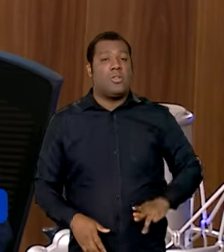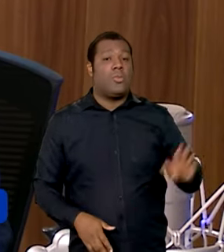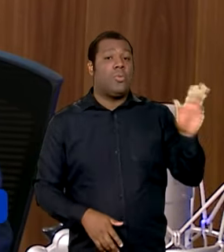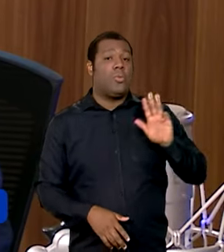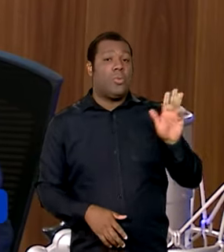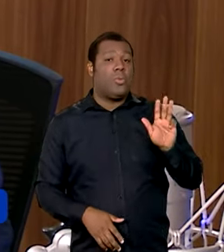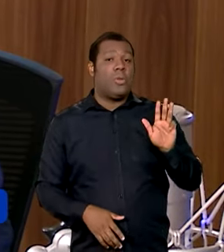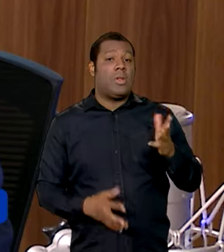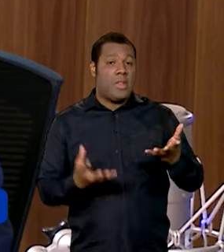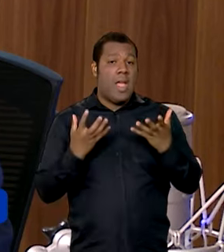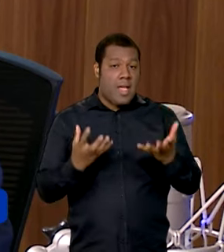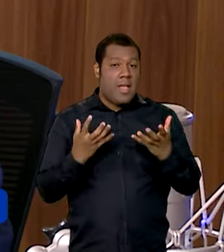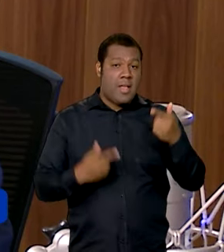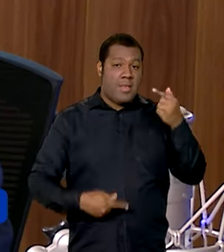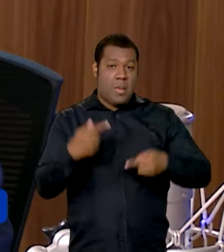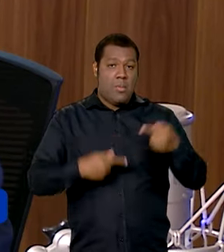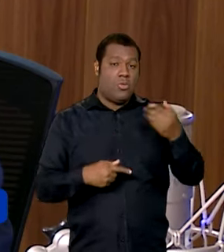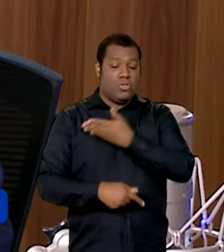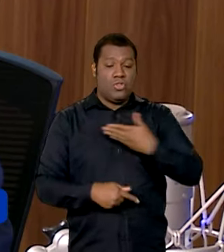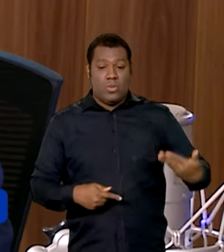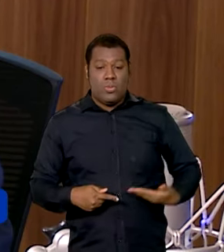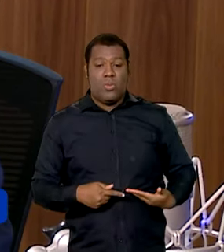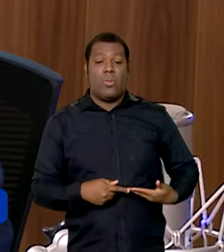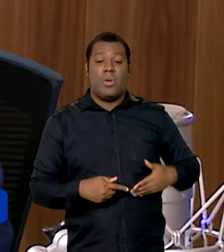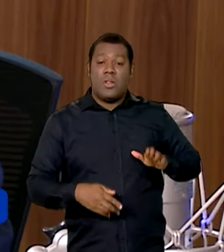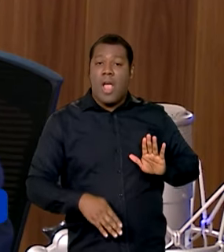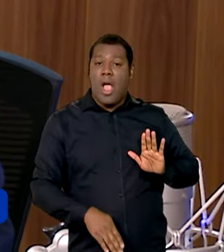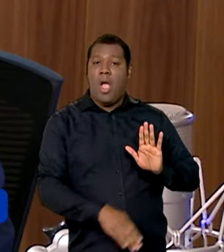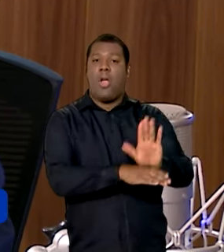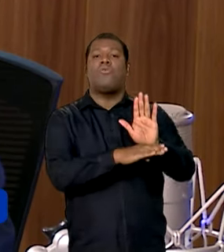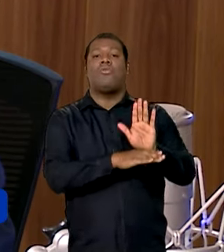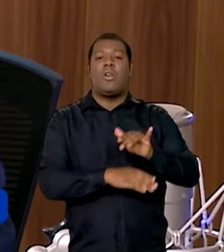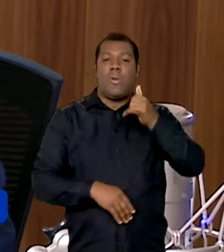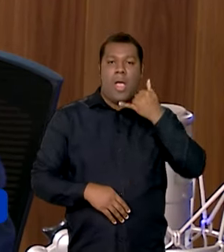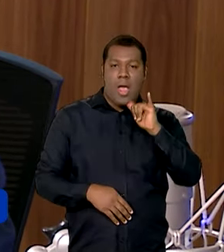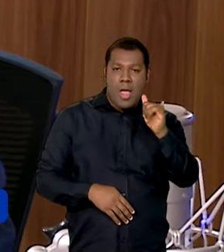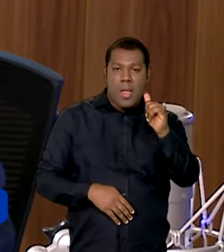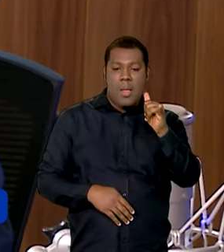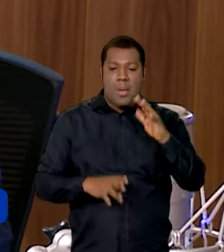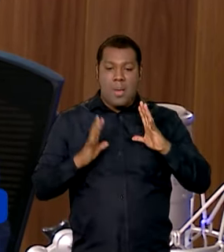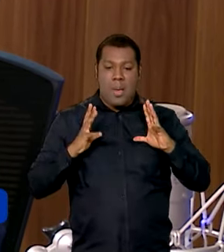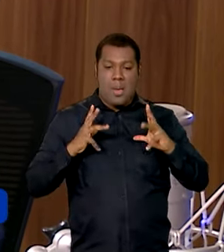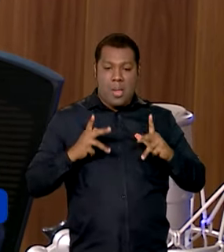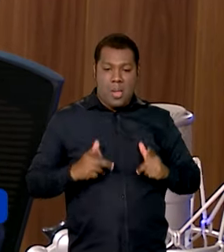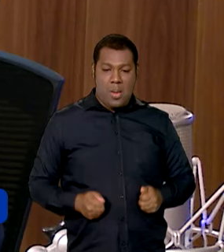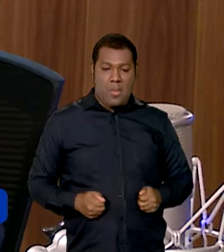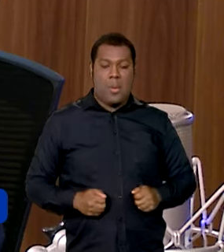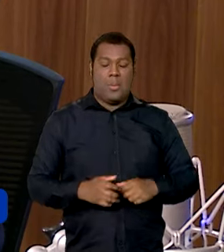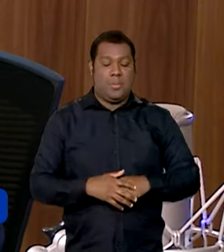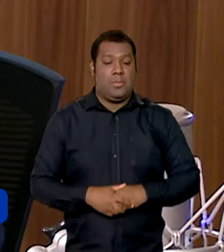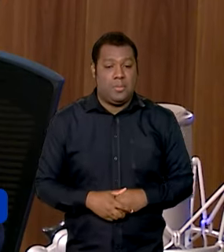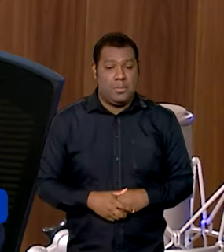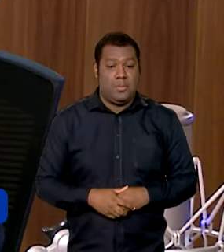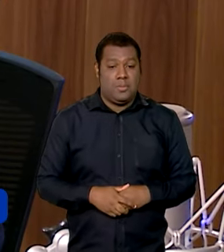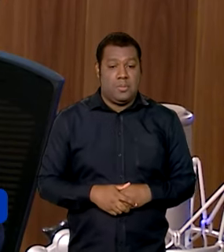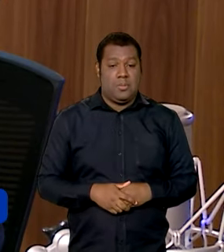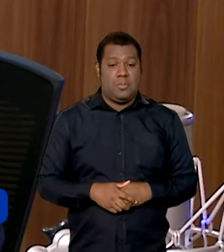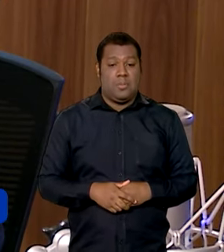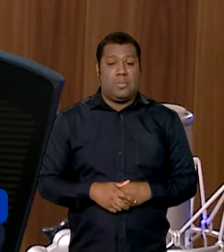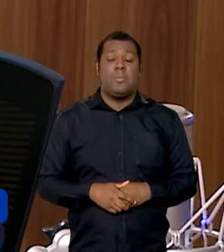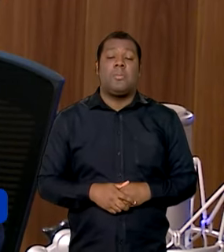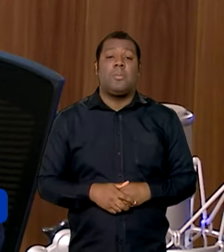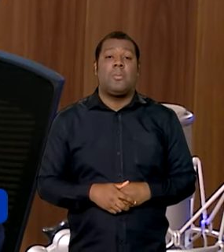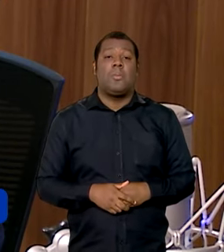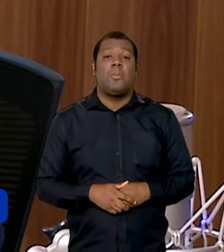política pública para a questão das energias renováveis certo para que tenha eh garantia de quem vai fazer